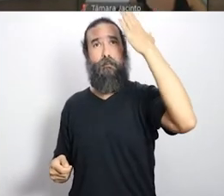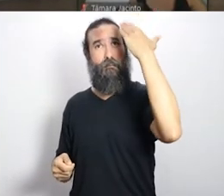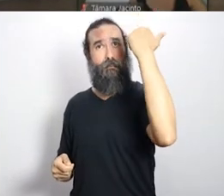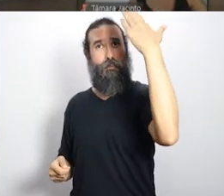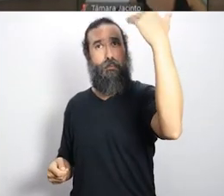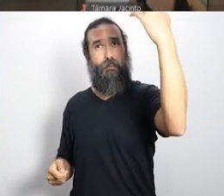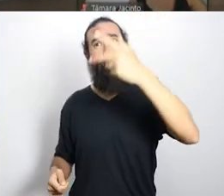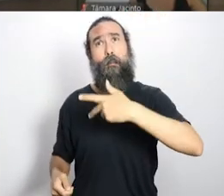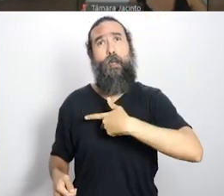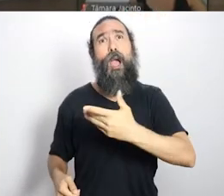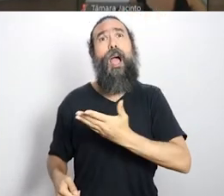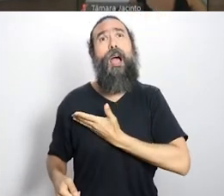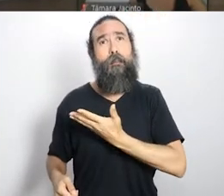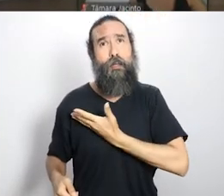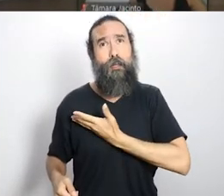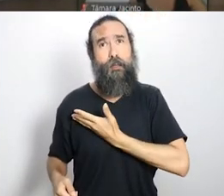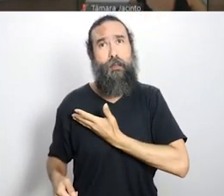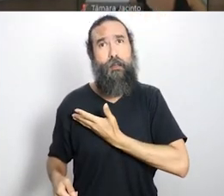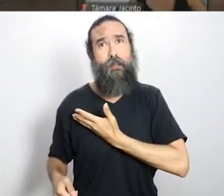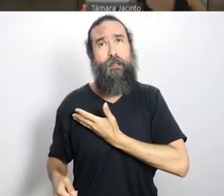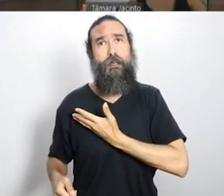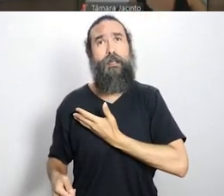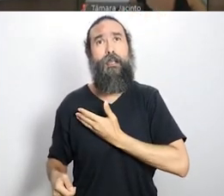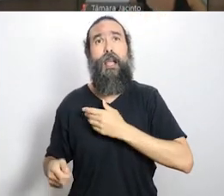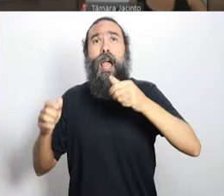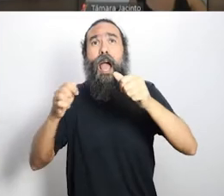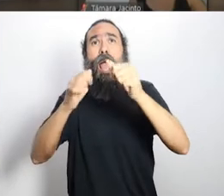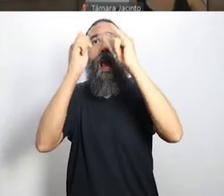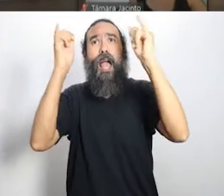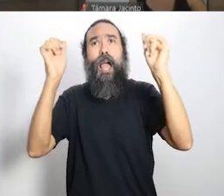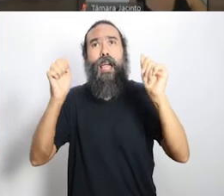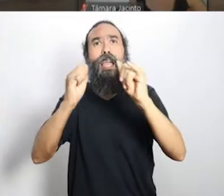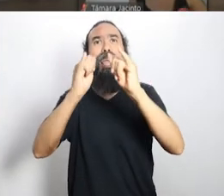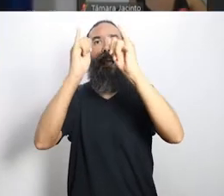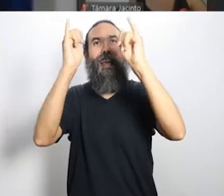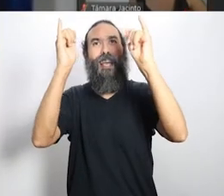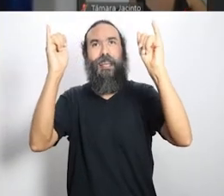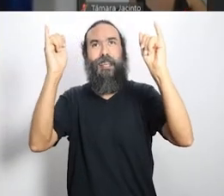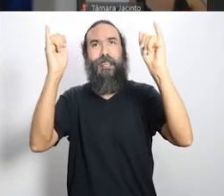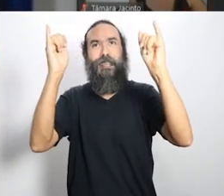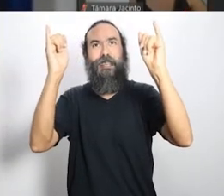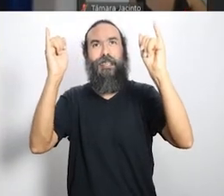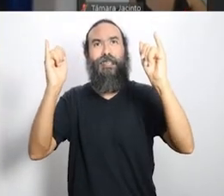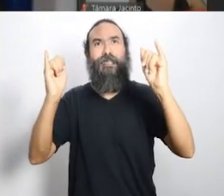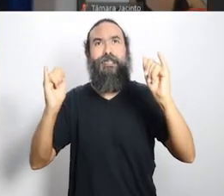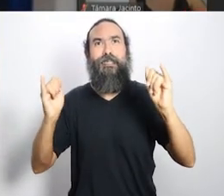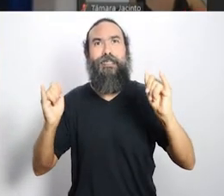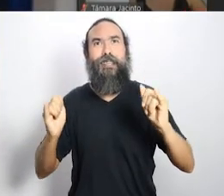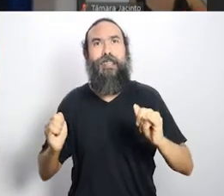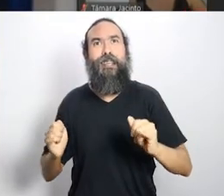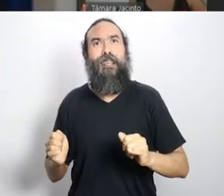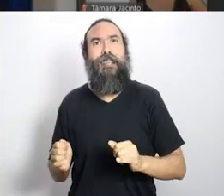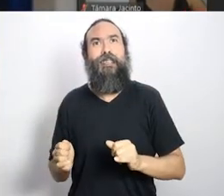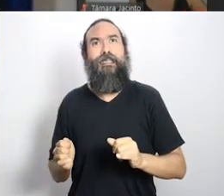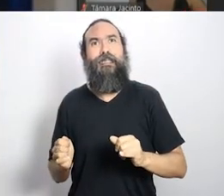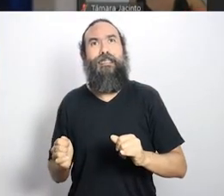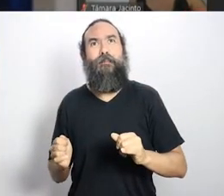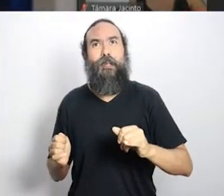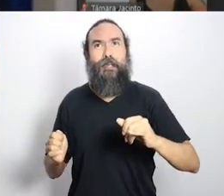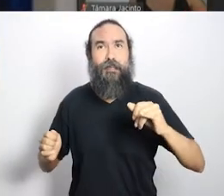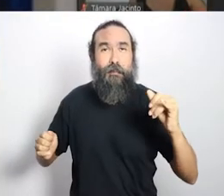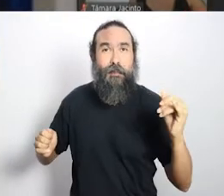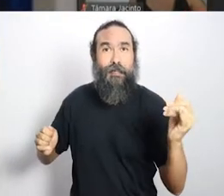meu. Ai, ai. Vou me espalhar no pagode,